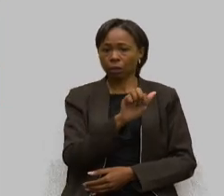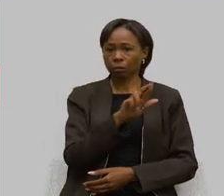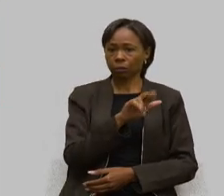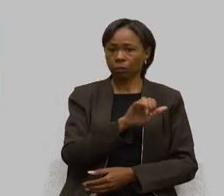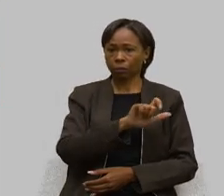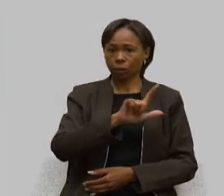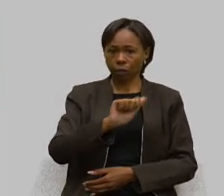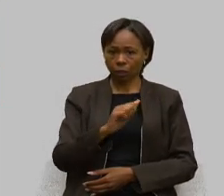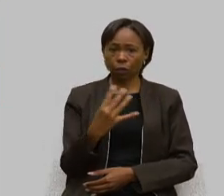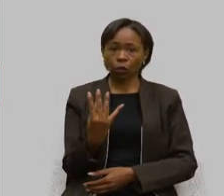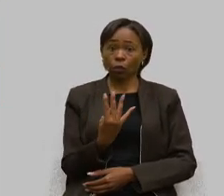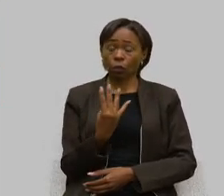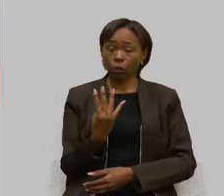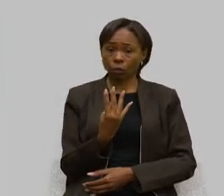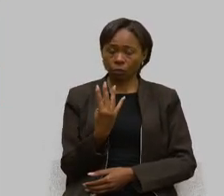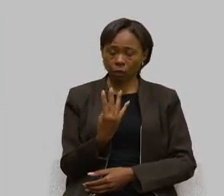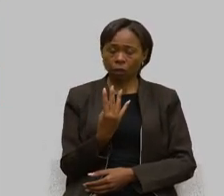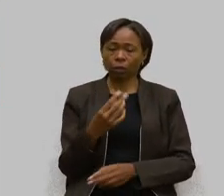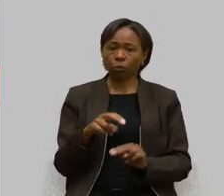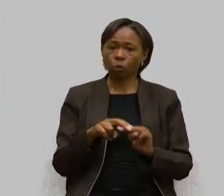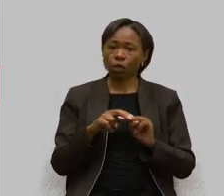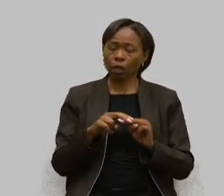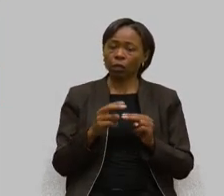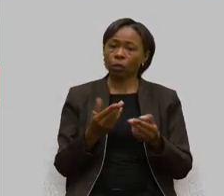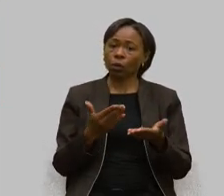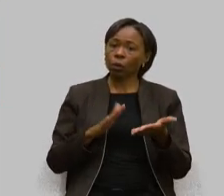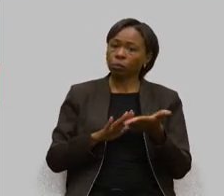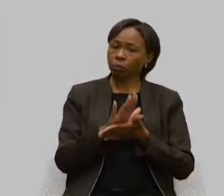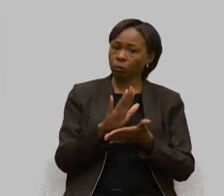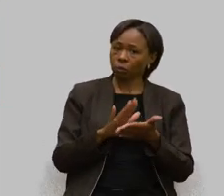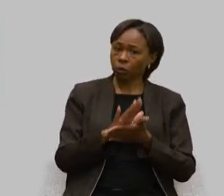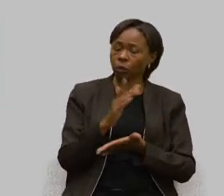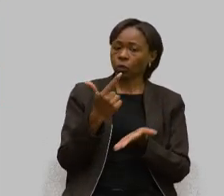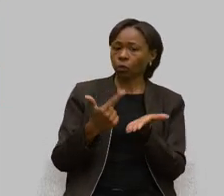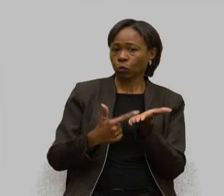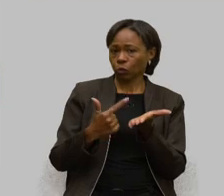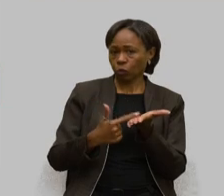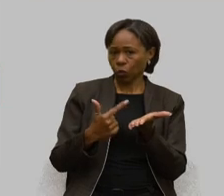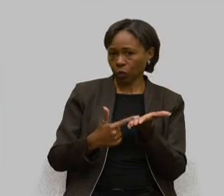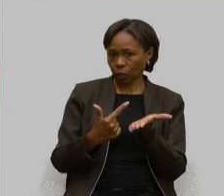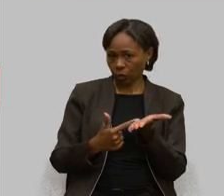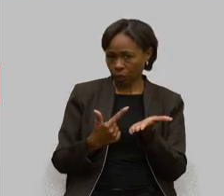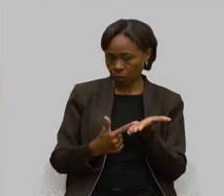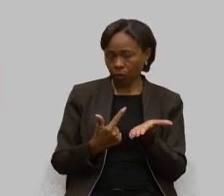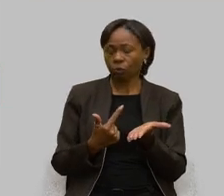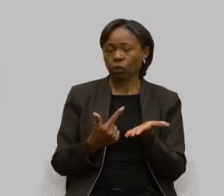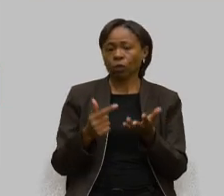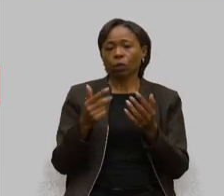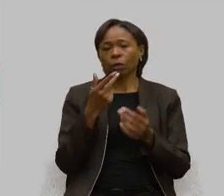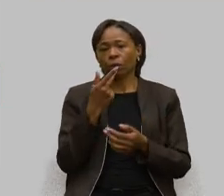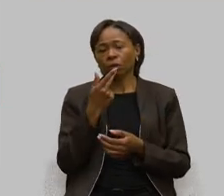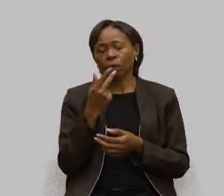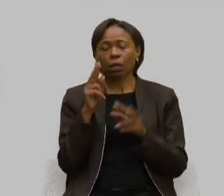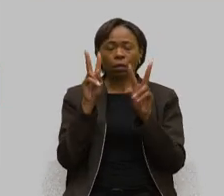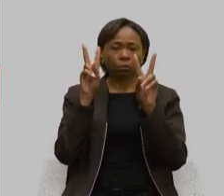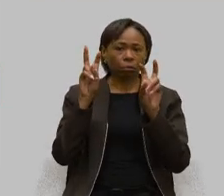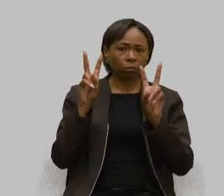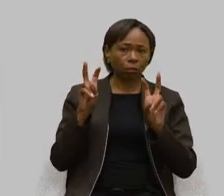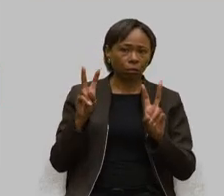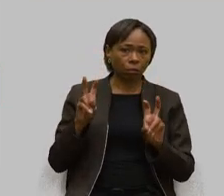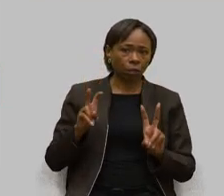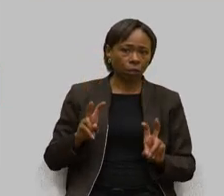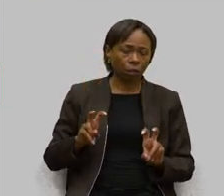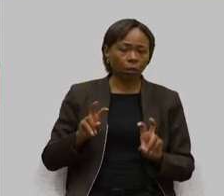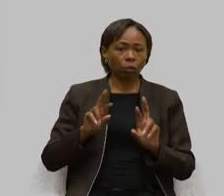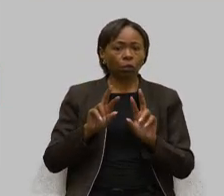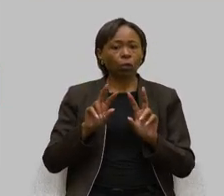publicação da coleção diferente sim indiferente não que ab aborda temas referentes à